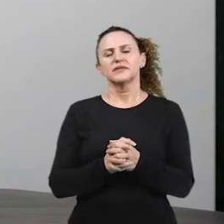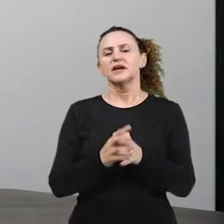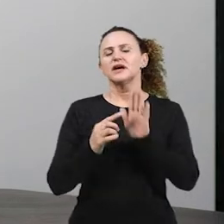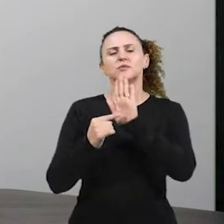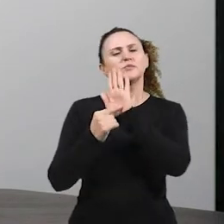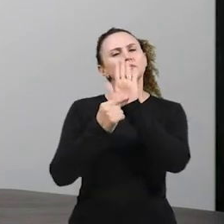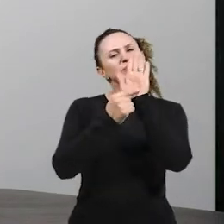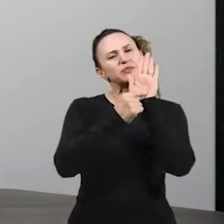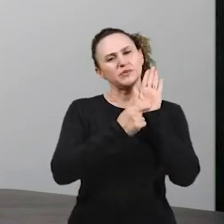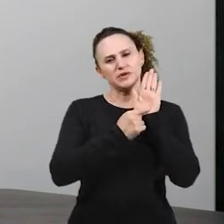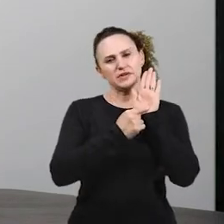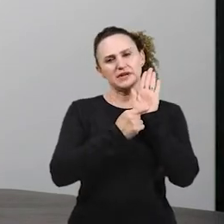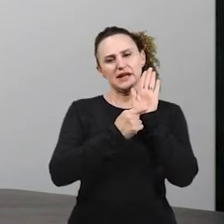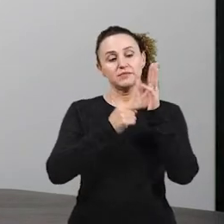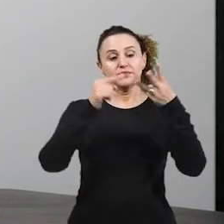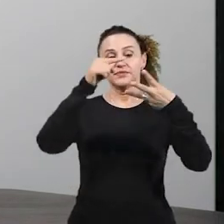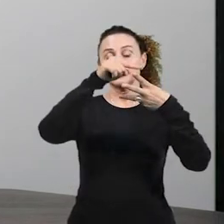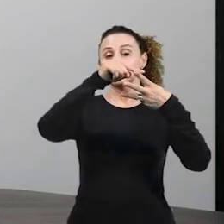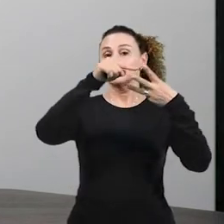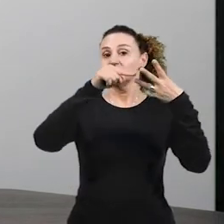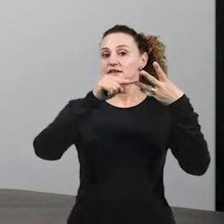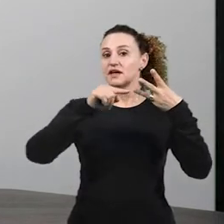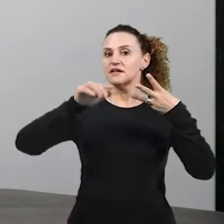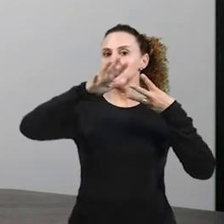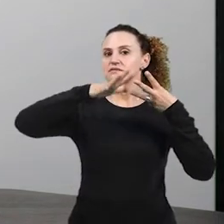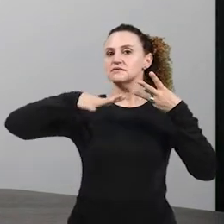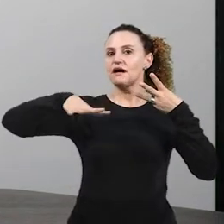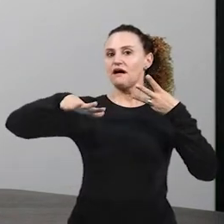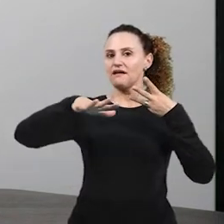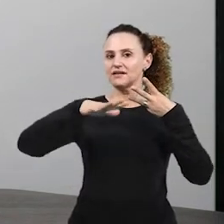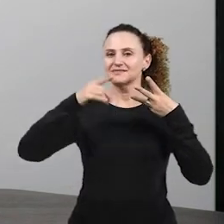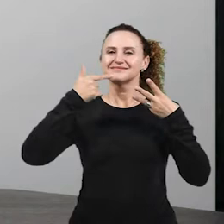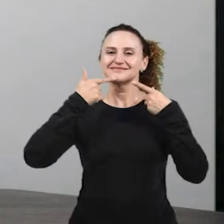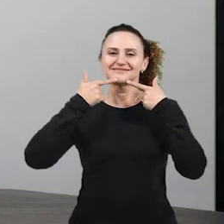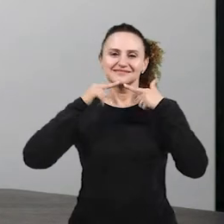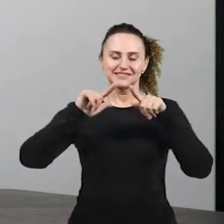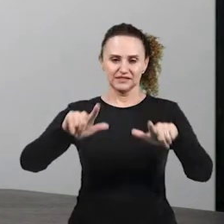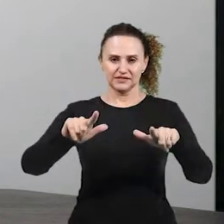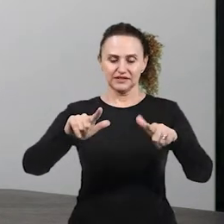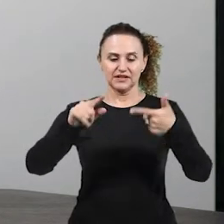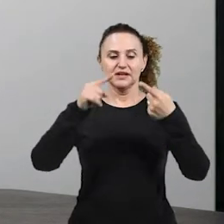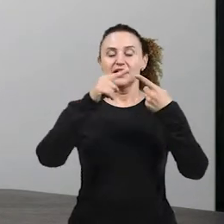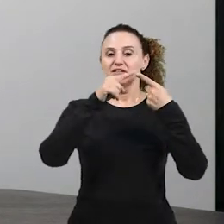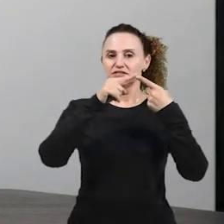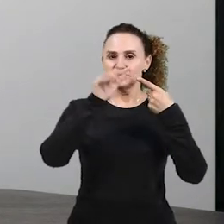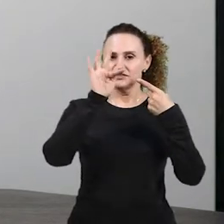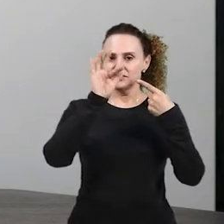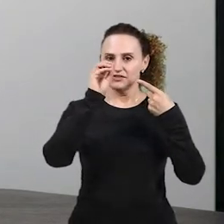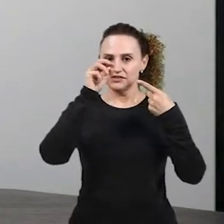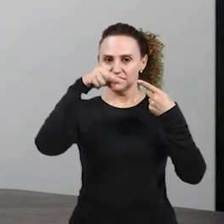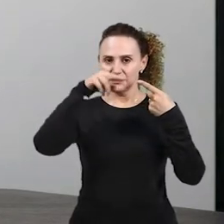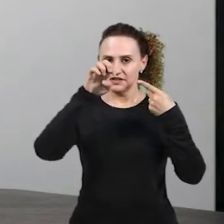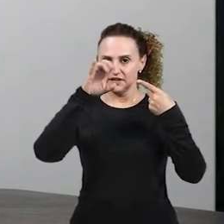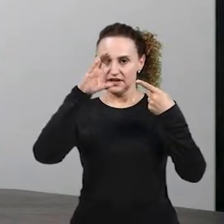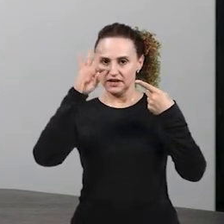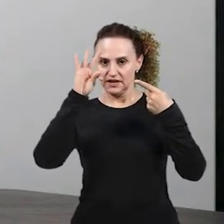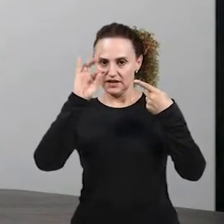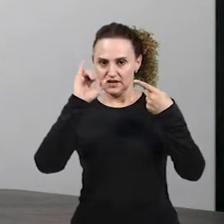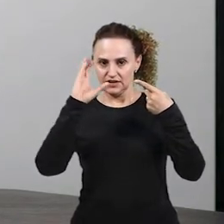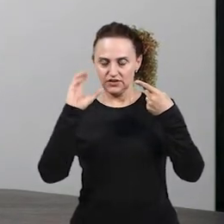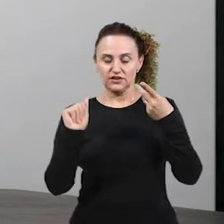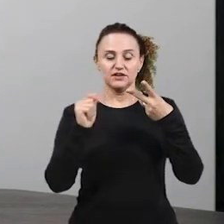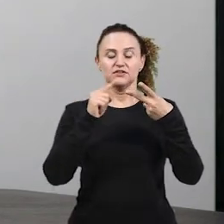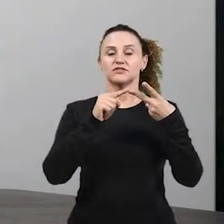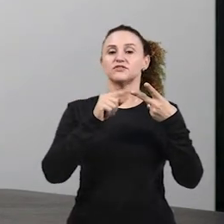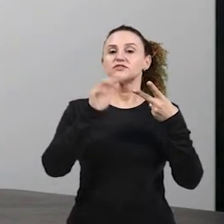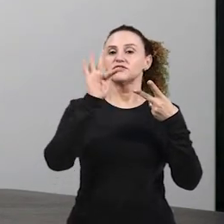referente às três áreas da língua à fonética e à fonologia EA morfologia e